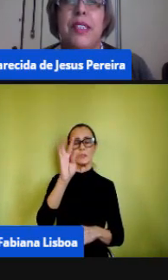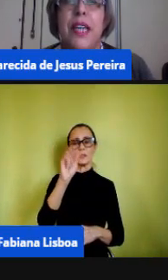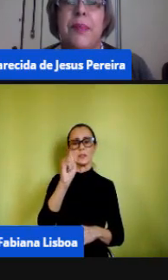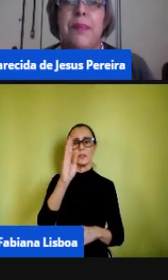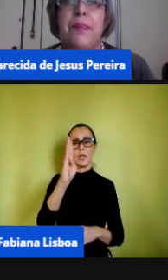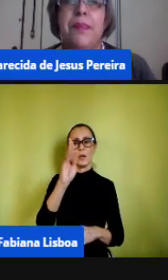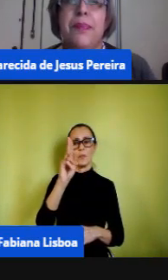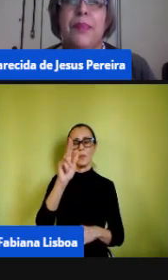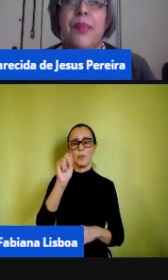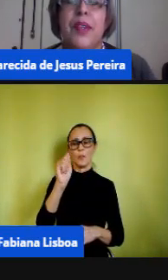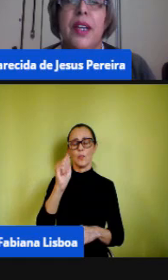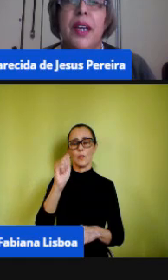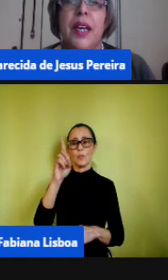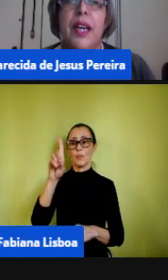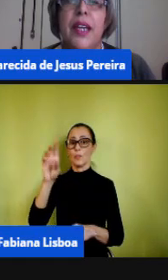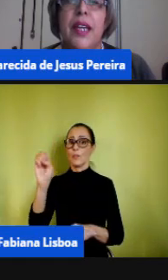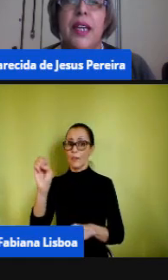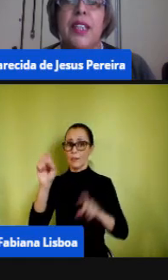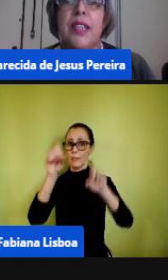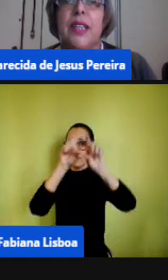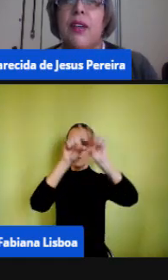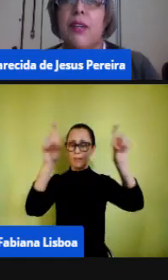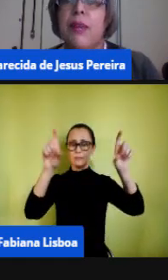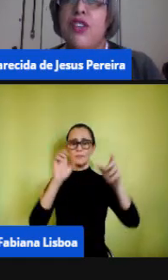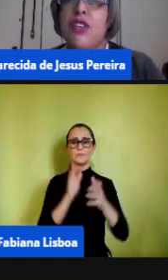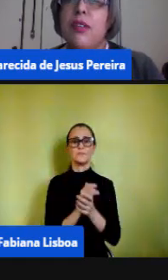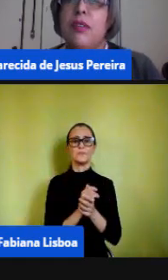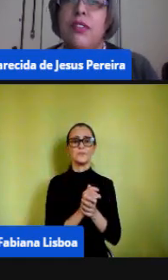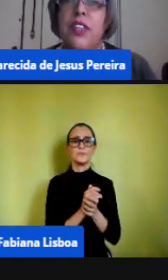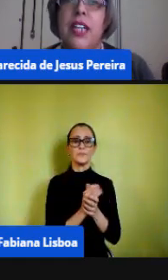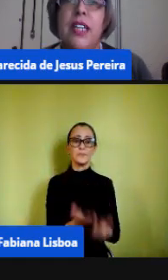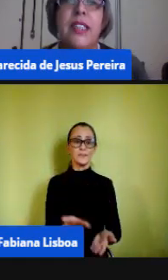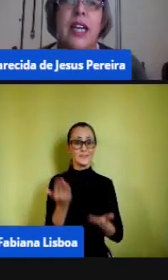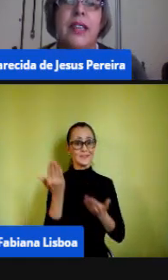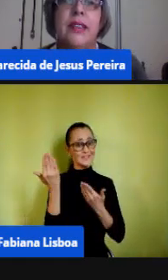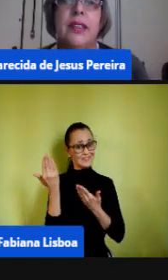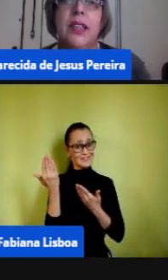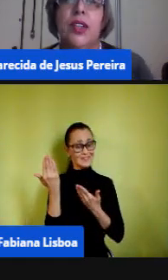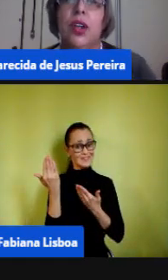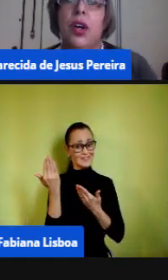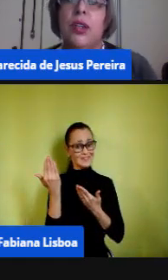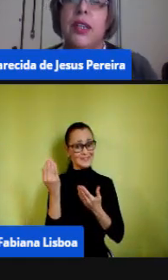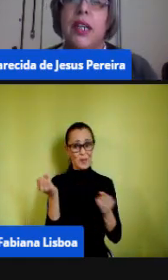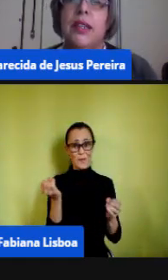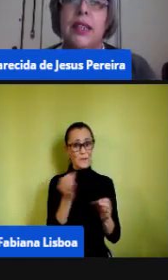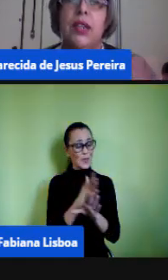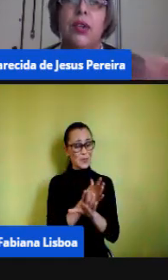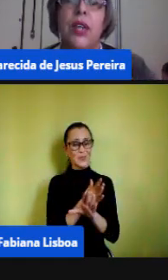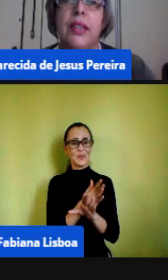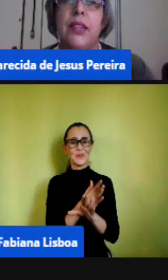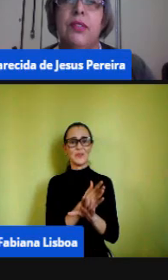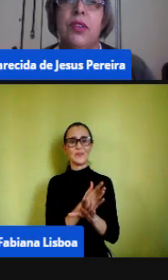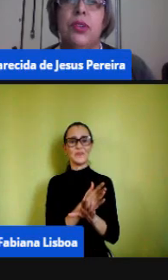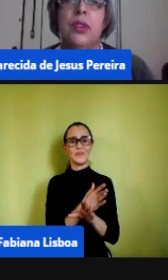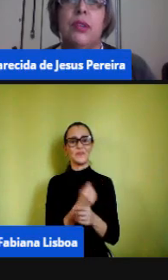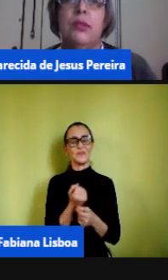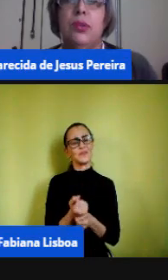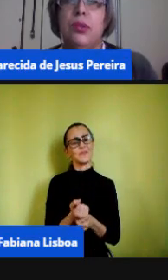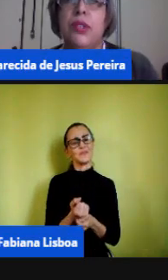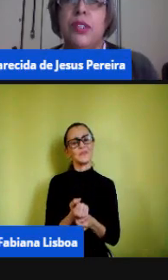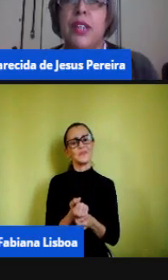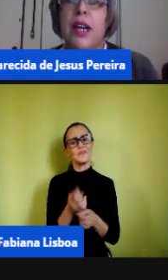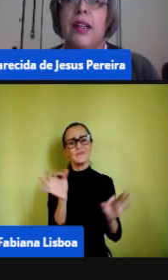Pode passar. E aqui ela já está com a imagem finalizada. Notem que ela está decorada em volta